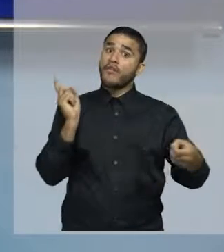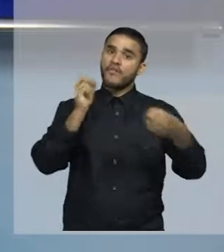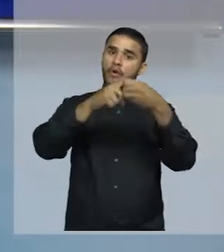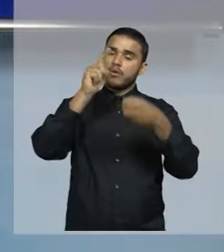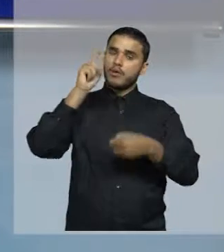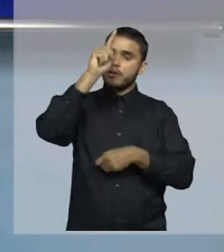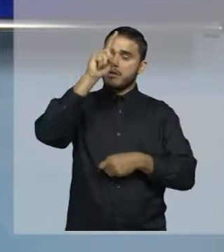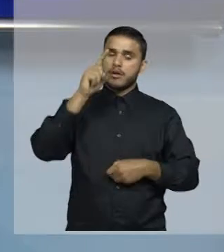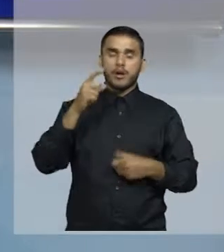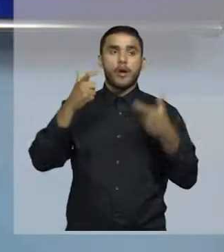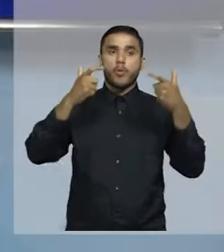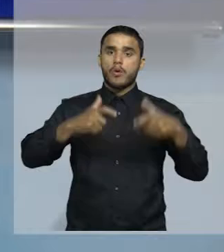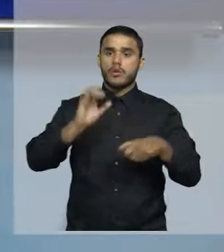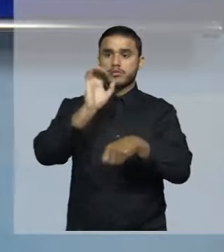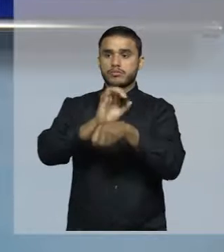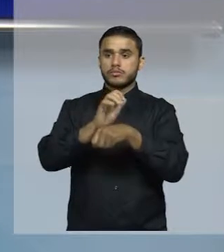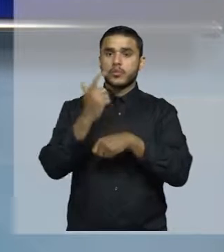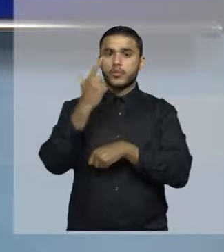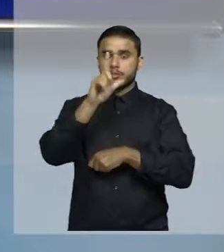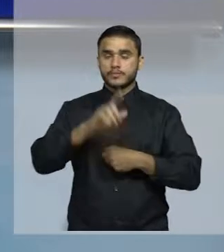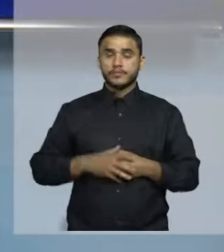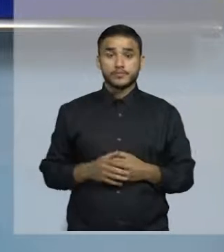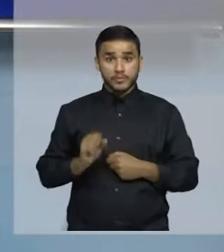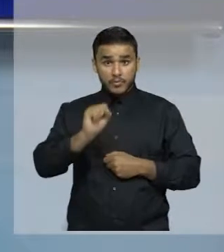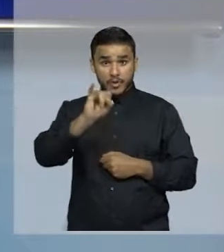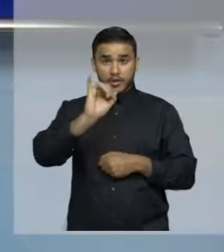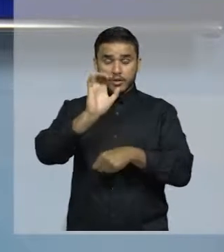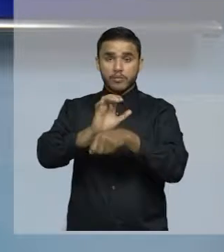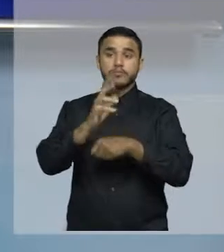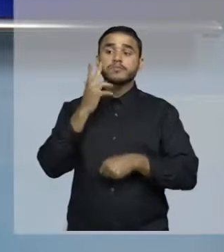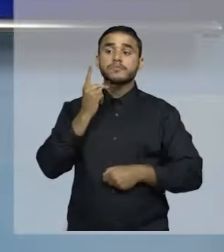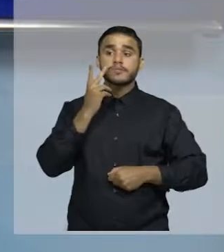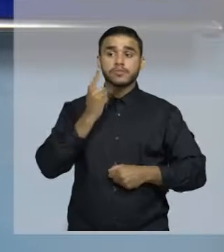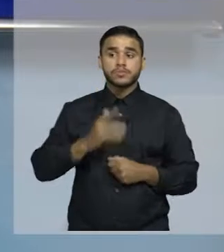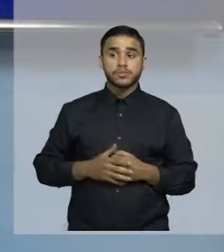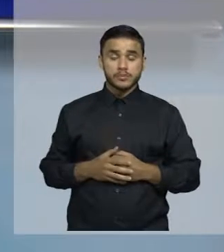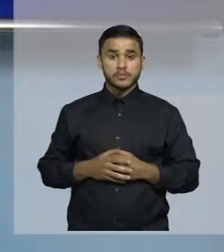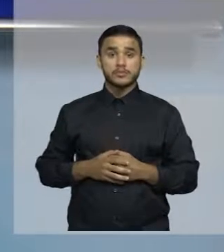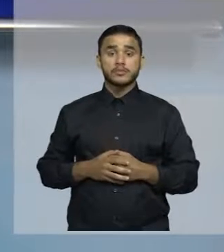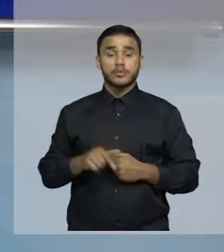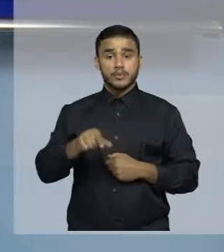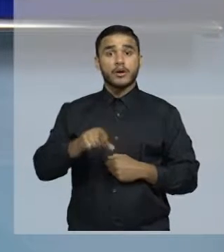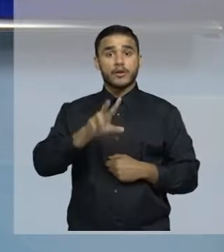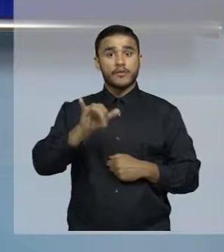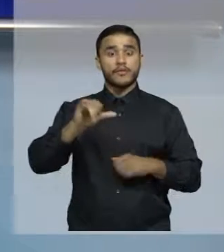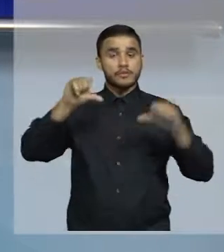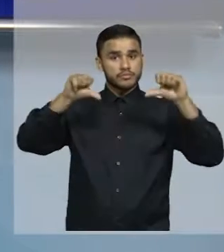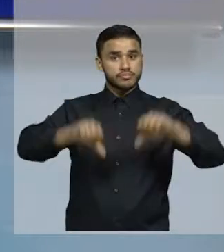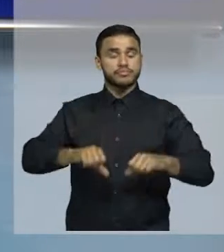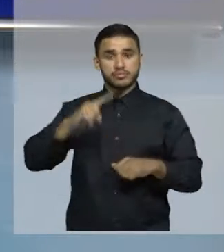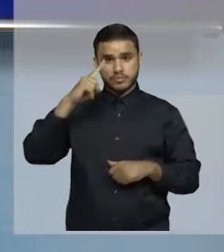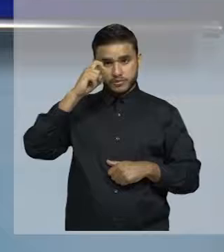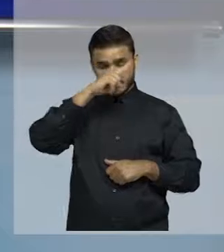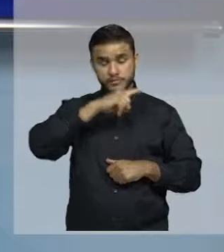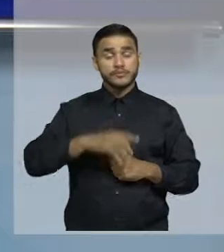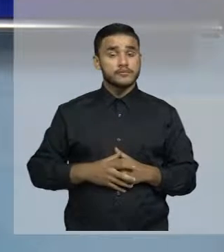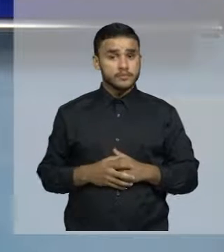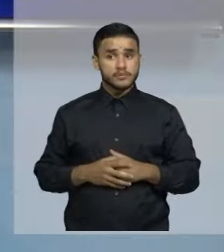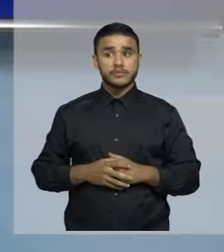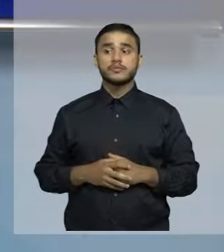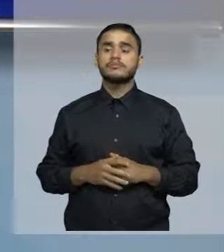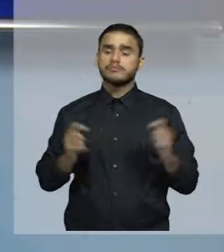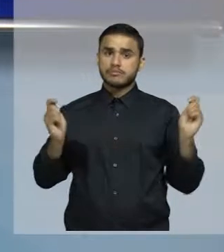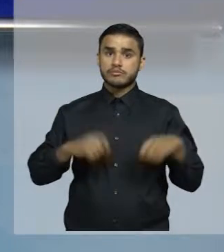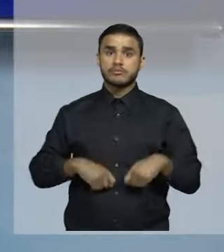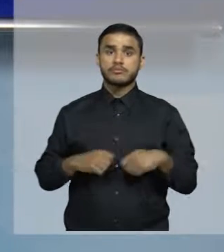saiu. Se o estado do Ceará irá ter dias muito difíceis, nós